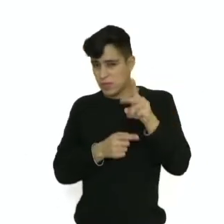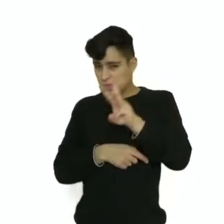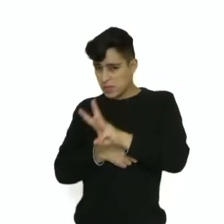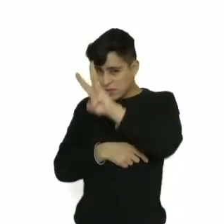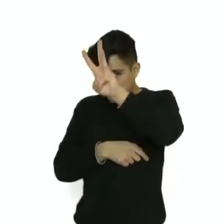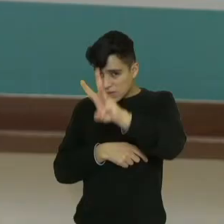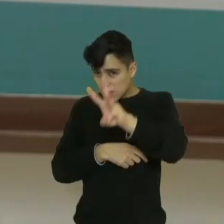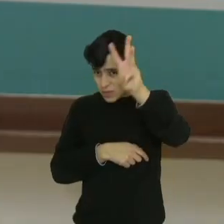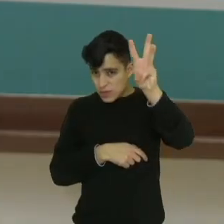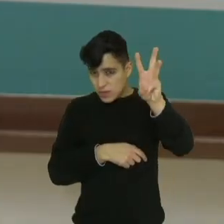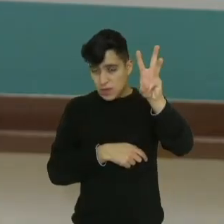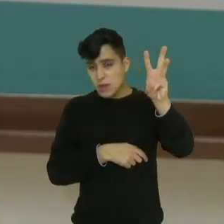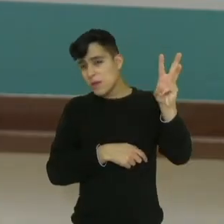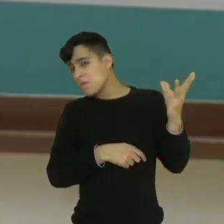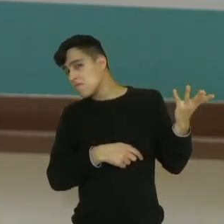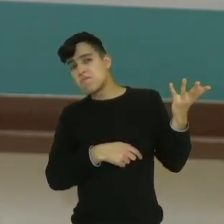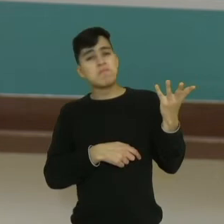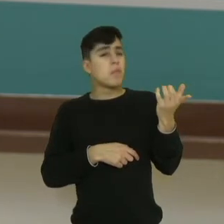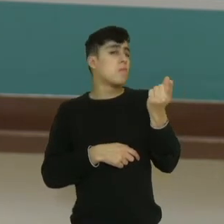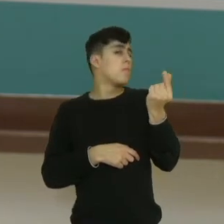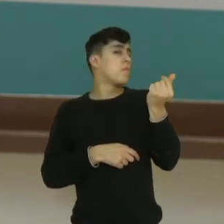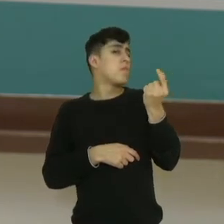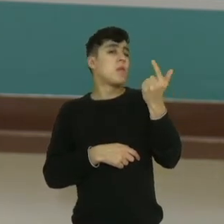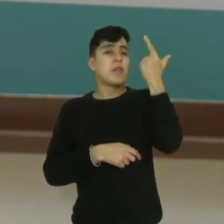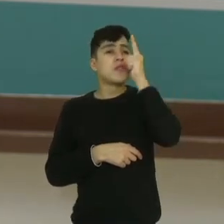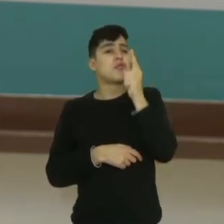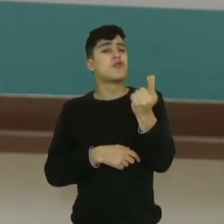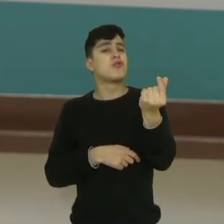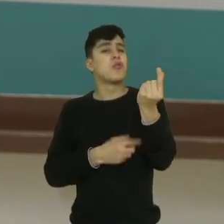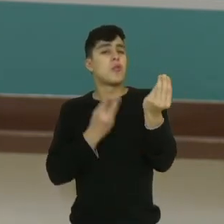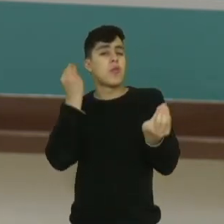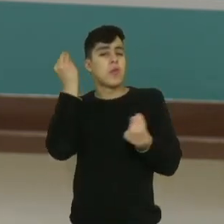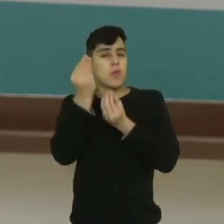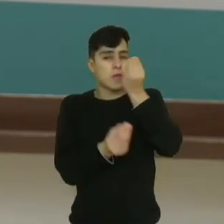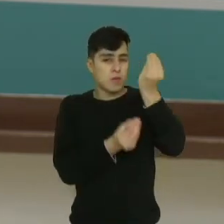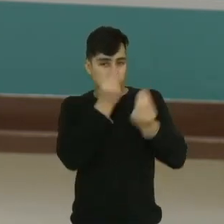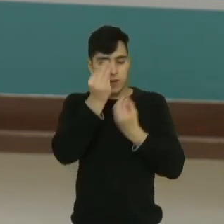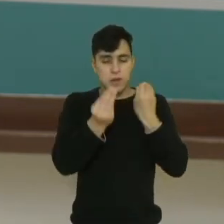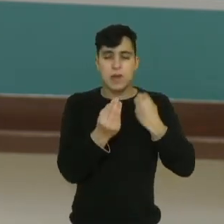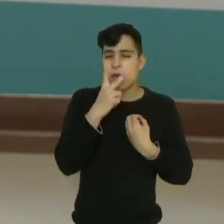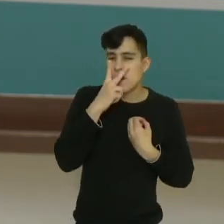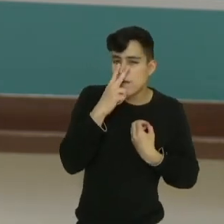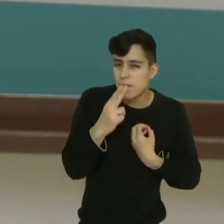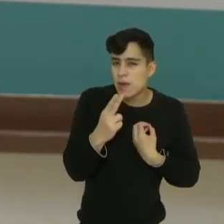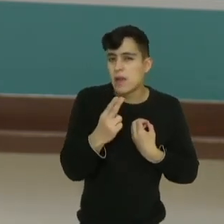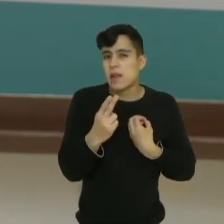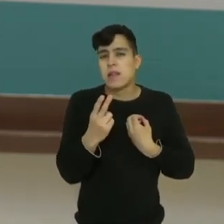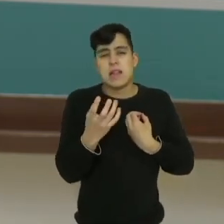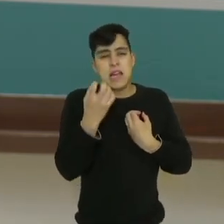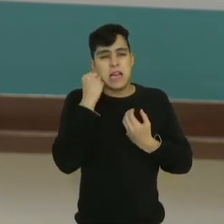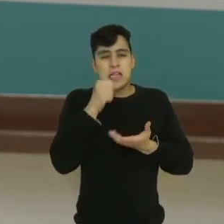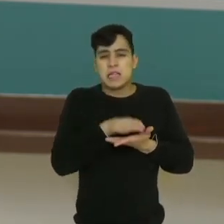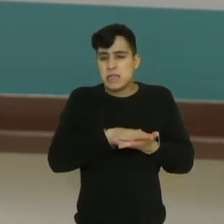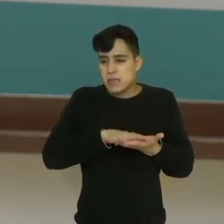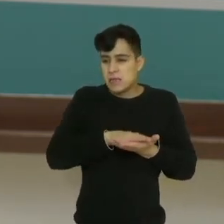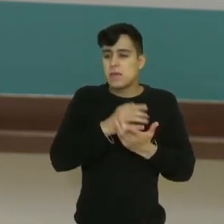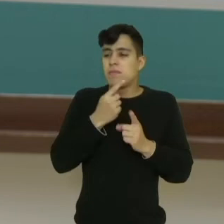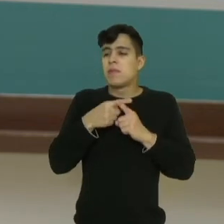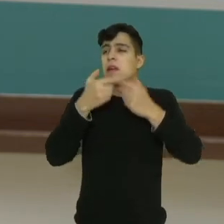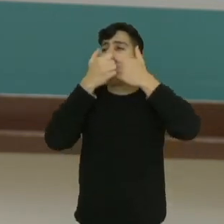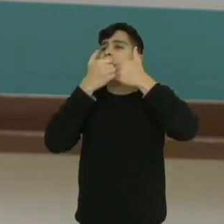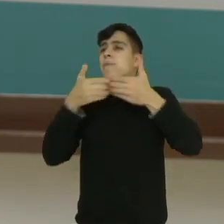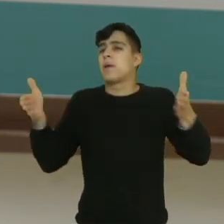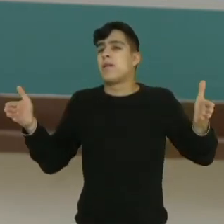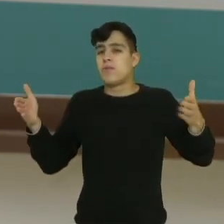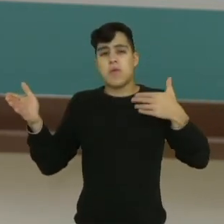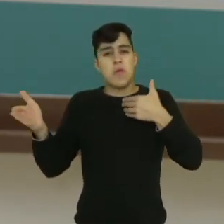site em alguma rede social aberta, como é que se ganha dinheiro? Dá a impressão de não se ganhar nada porque está ali aberto para qualquer